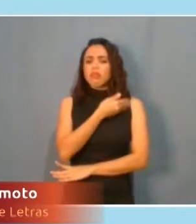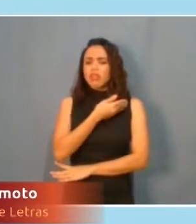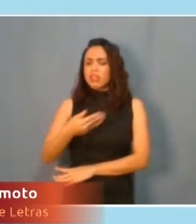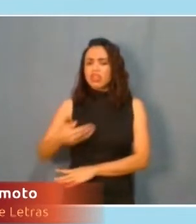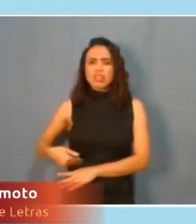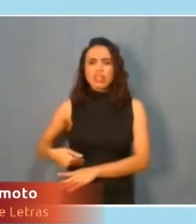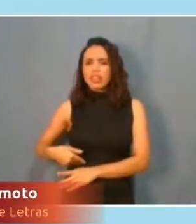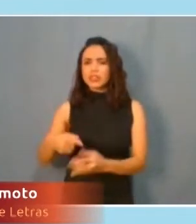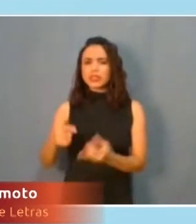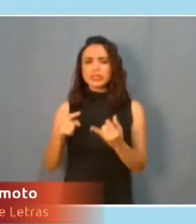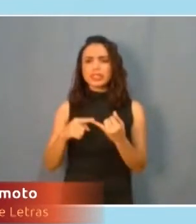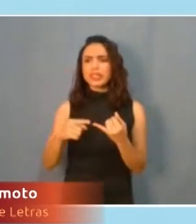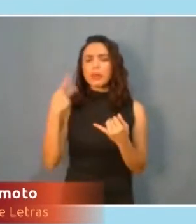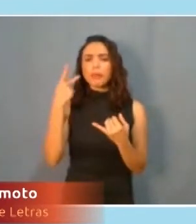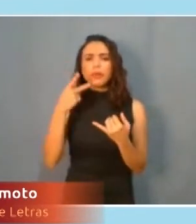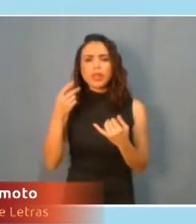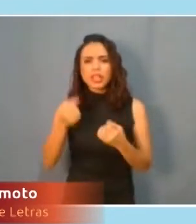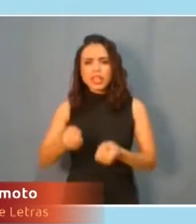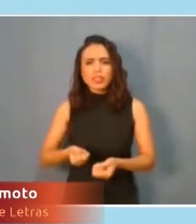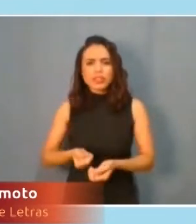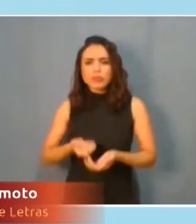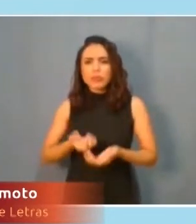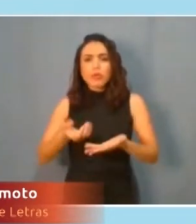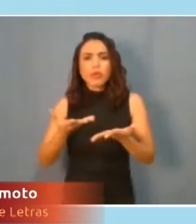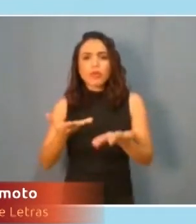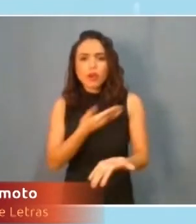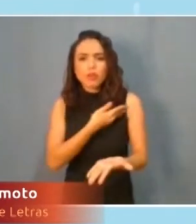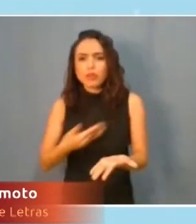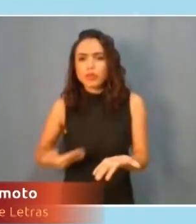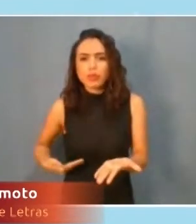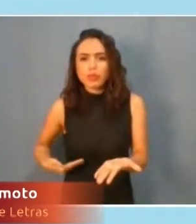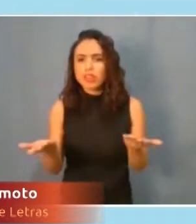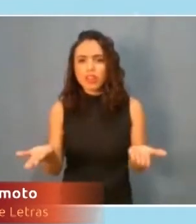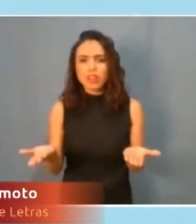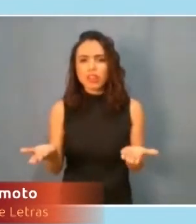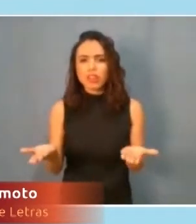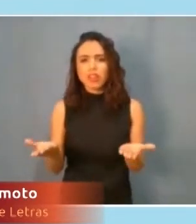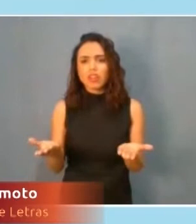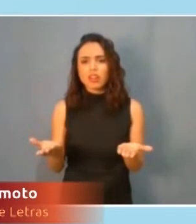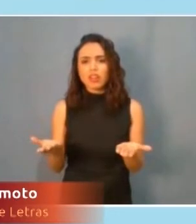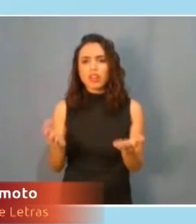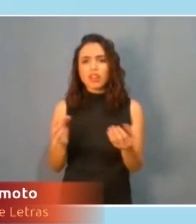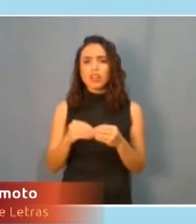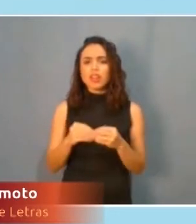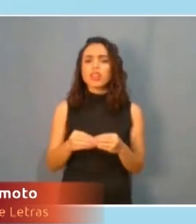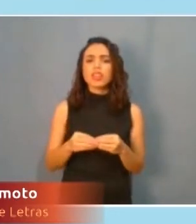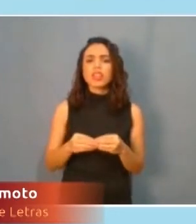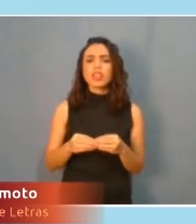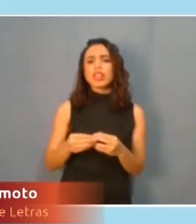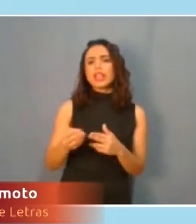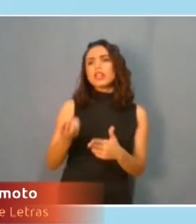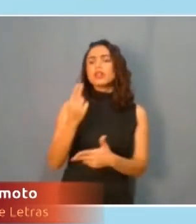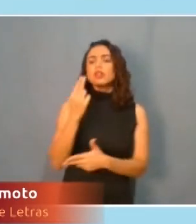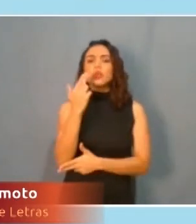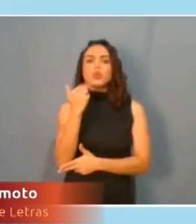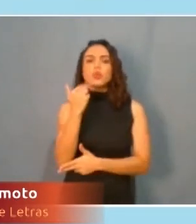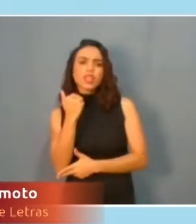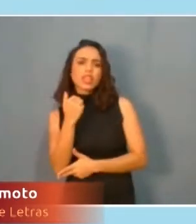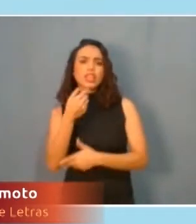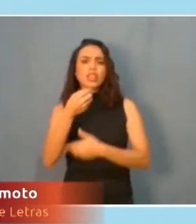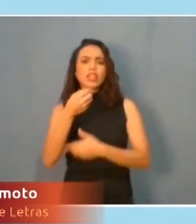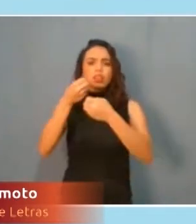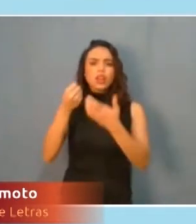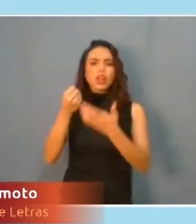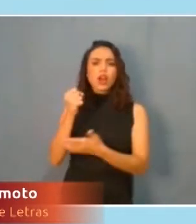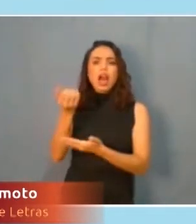gente fala lato sensu de promoção da segurança alimentar e nutricional, e essas políticas foram